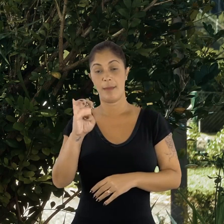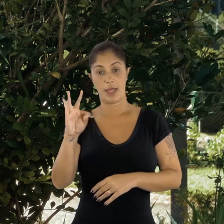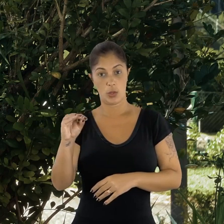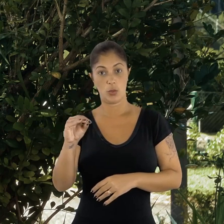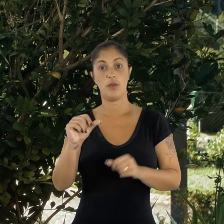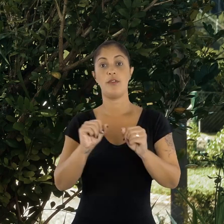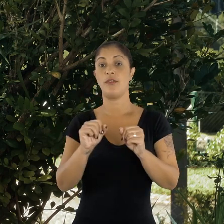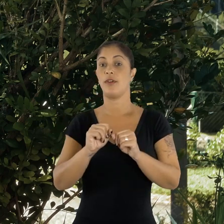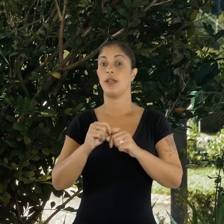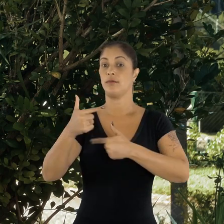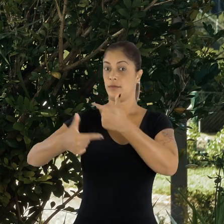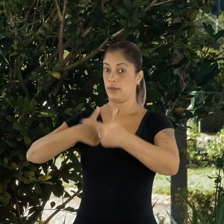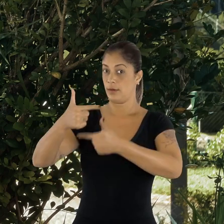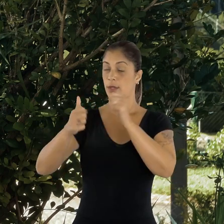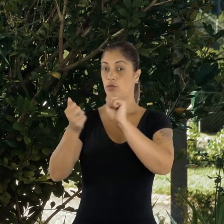fazia o trabalho